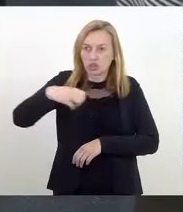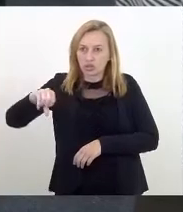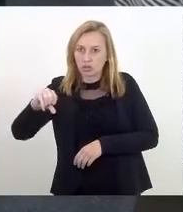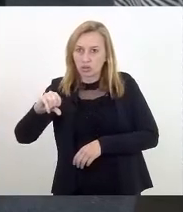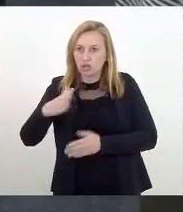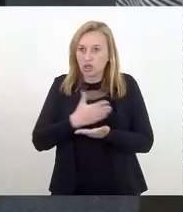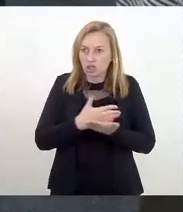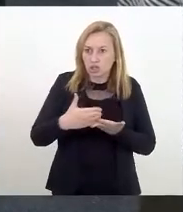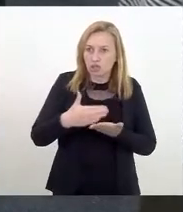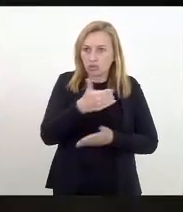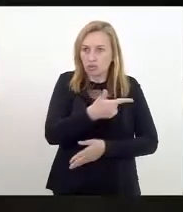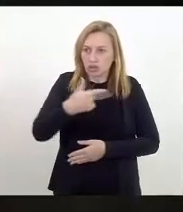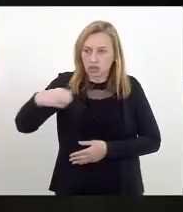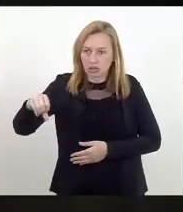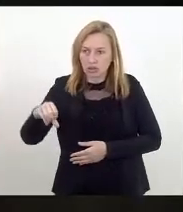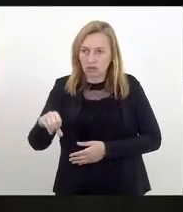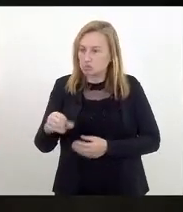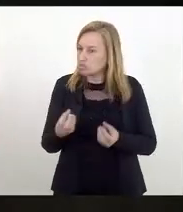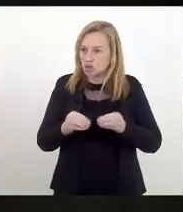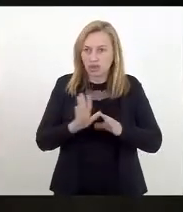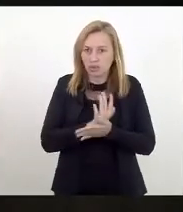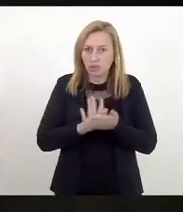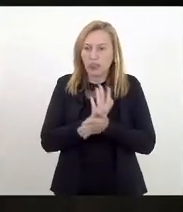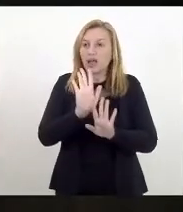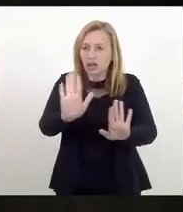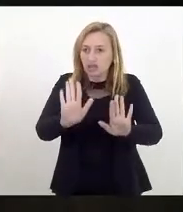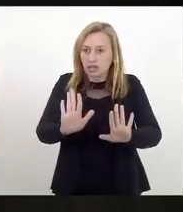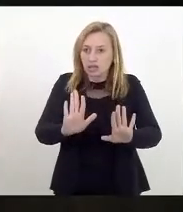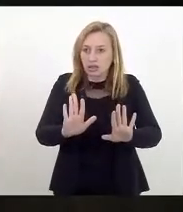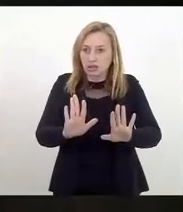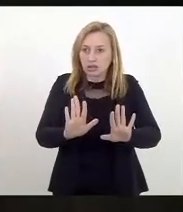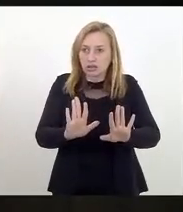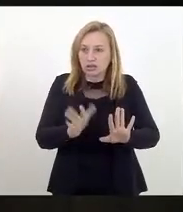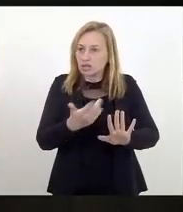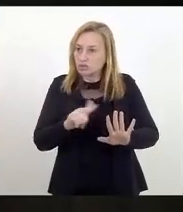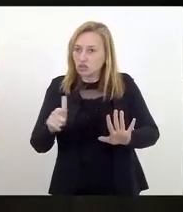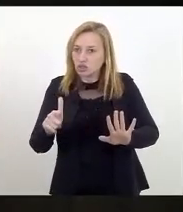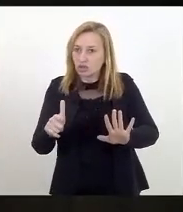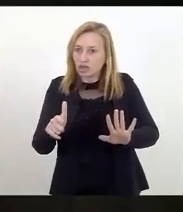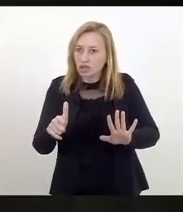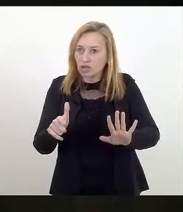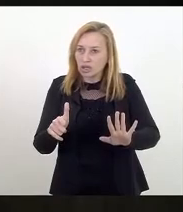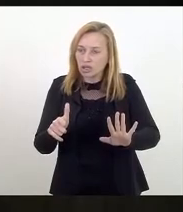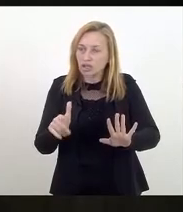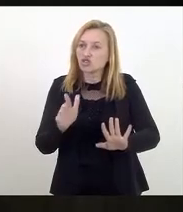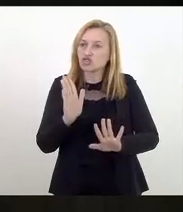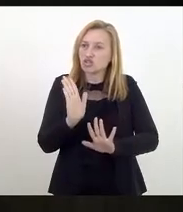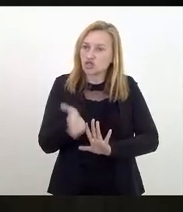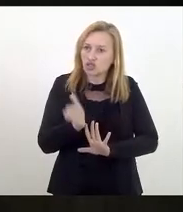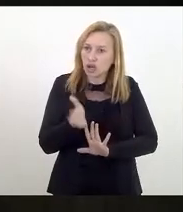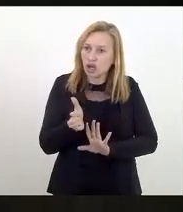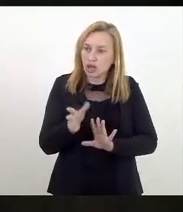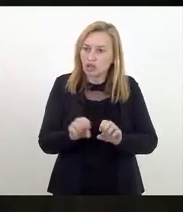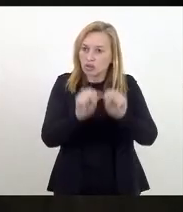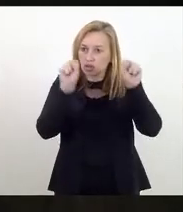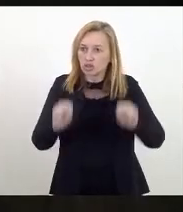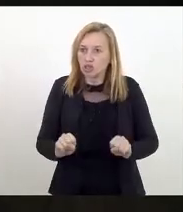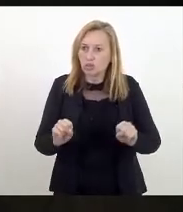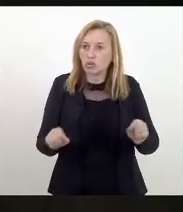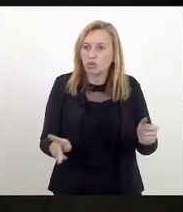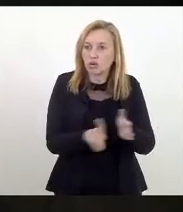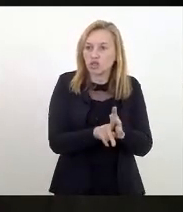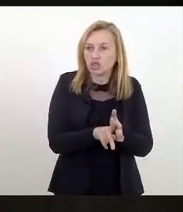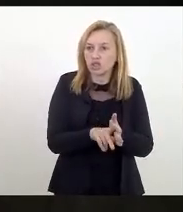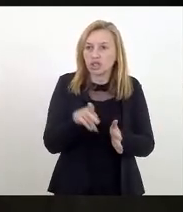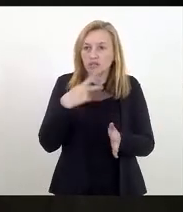no começo de 2019. prejuízo. Então, se não houver já no sistema um projeto que trata da